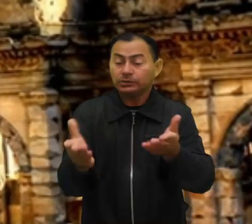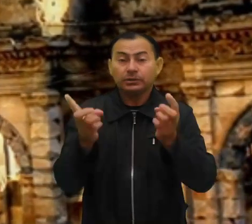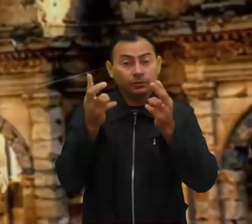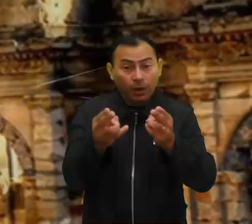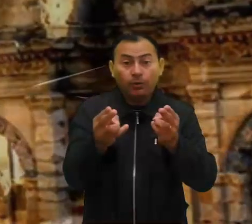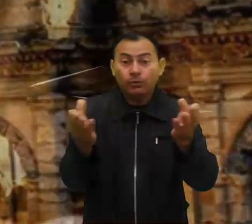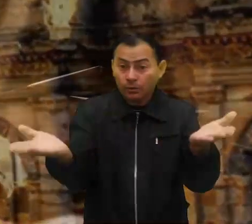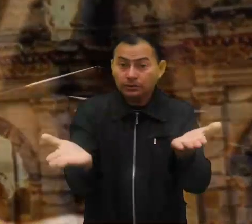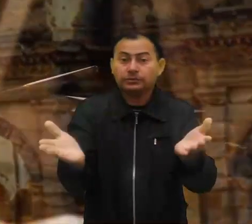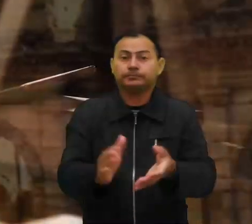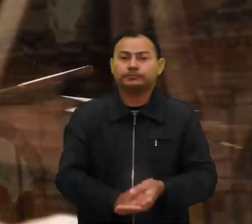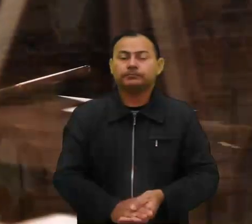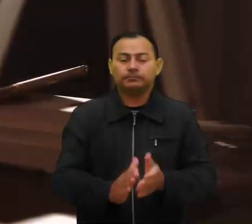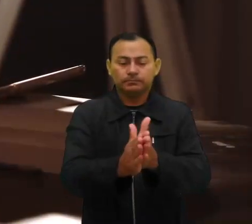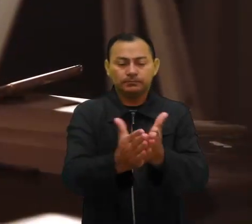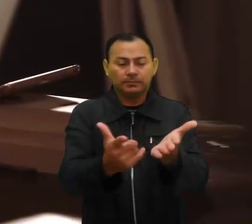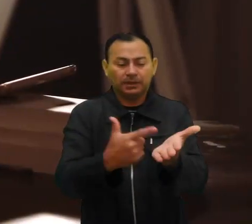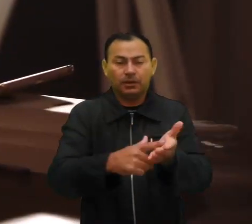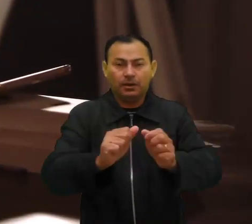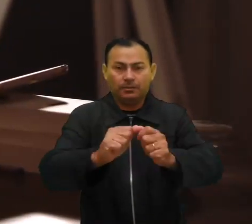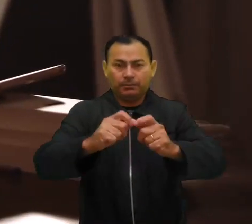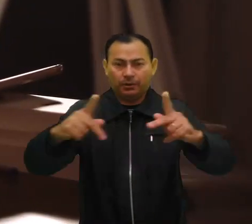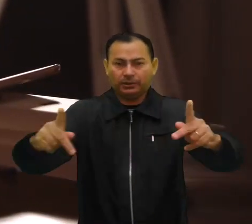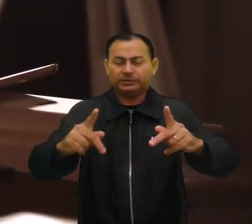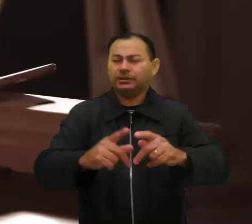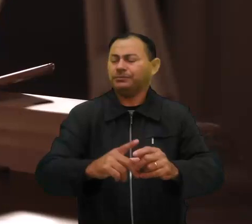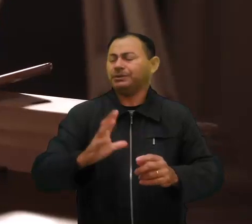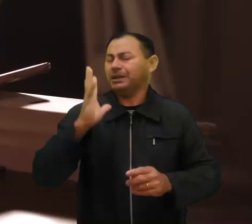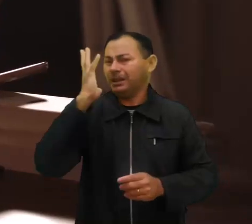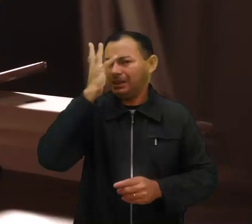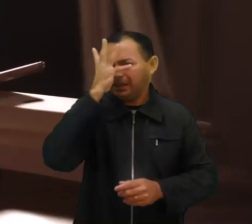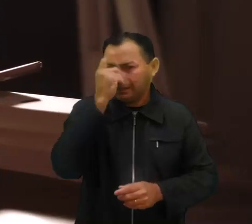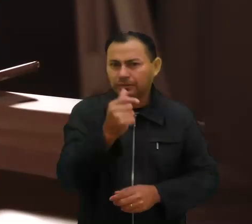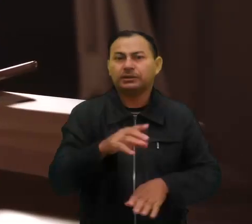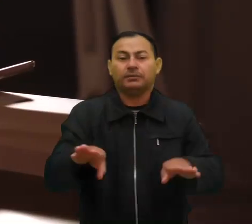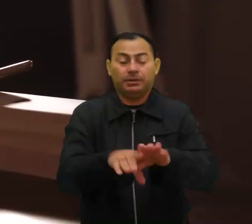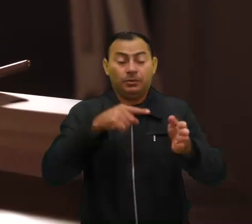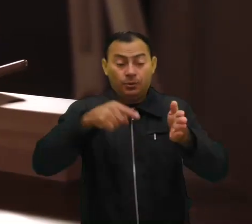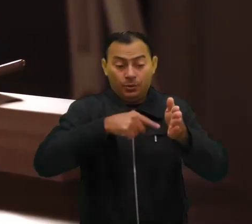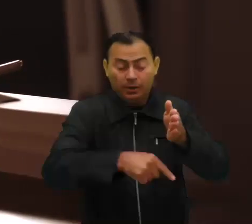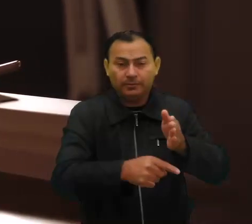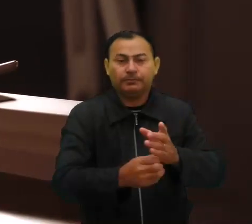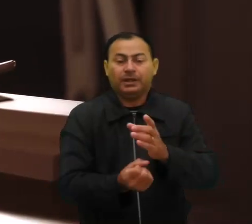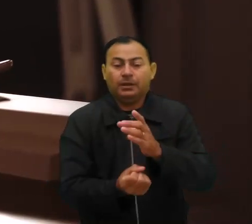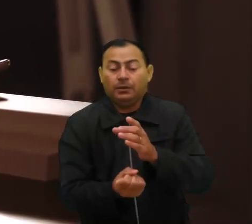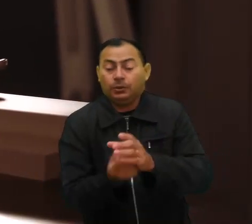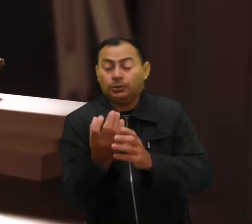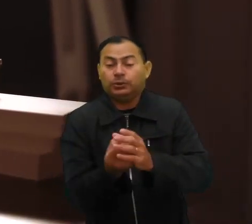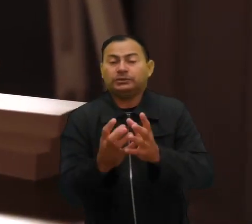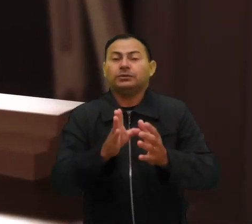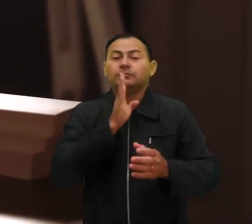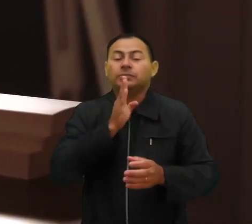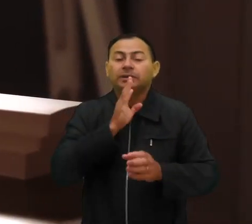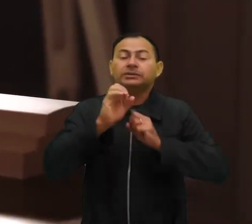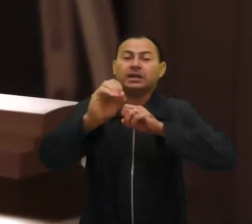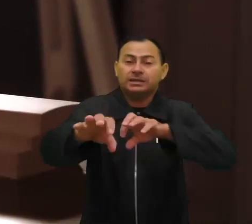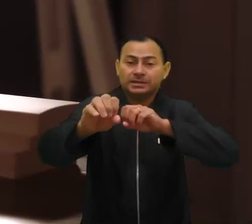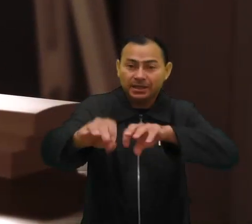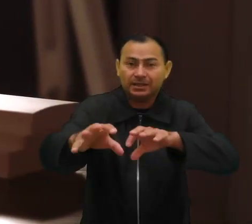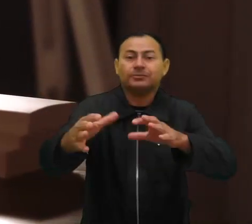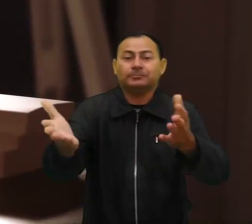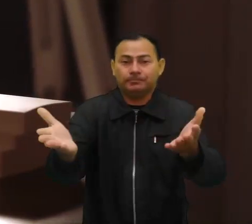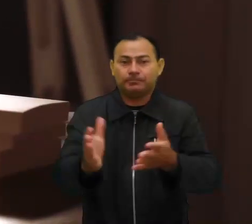hoje. O livro do Apocalipse é fascinante, muito profundo e uma fonte inesgotável de